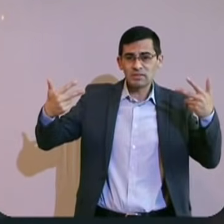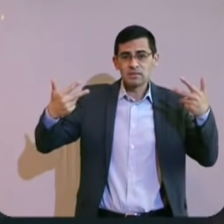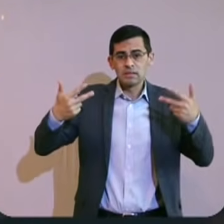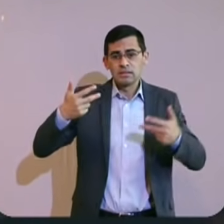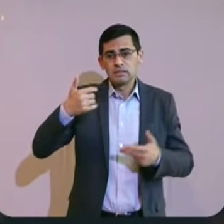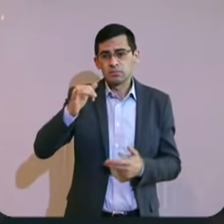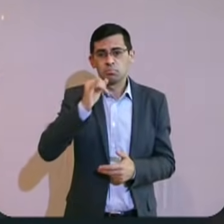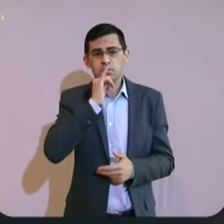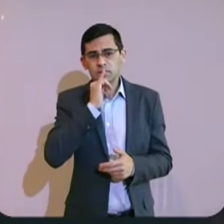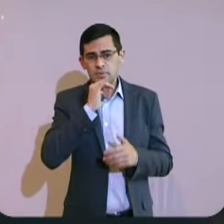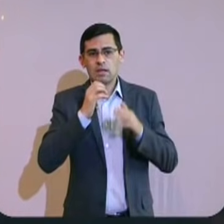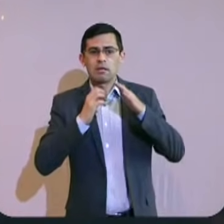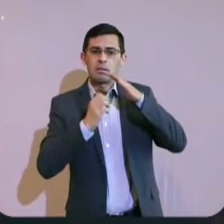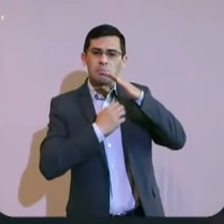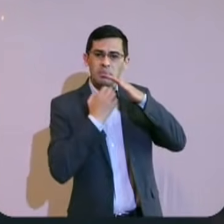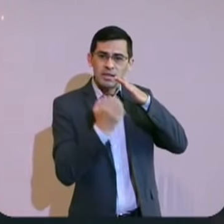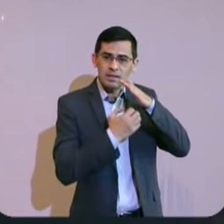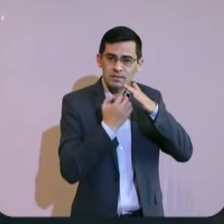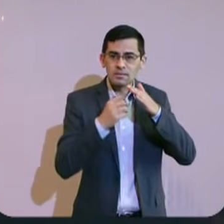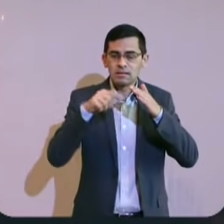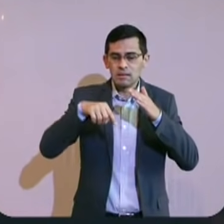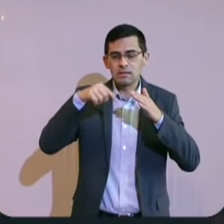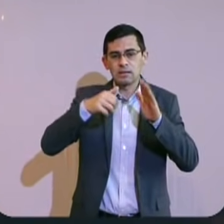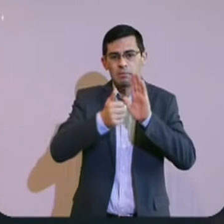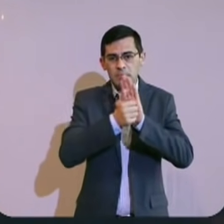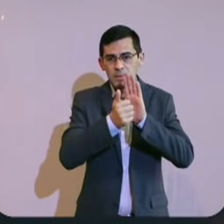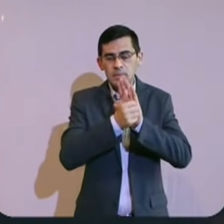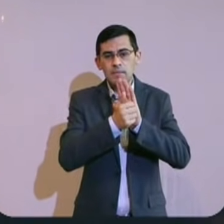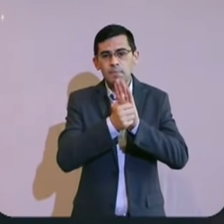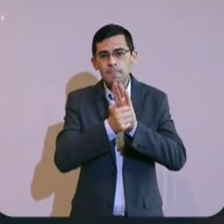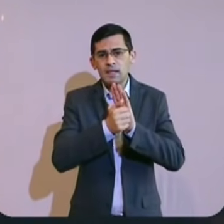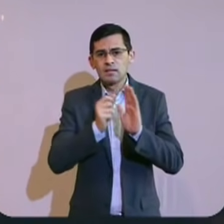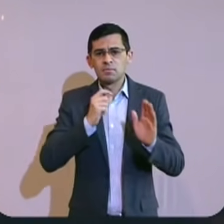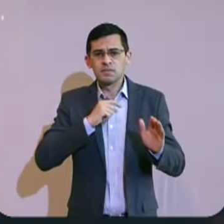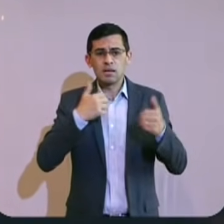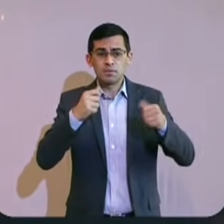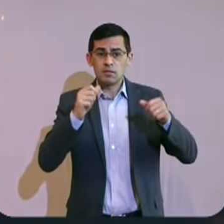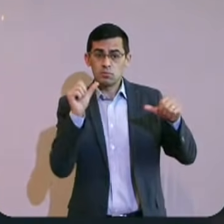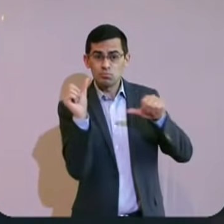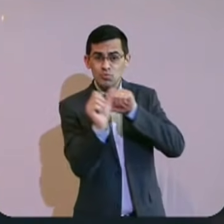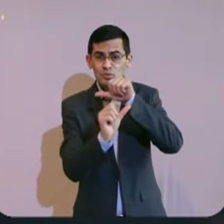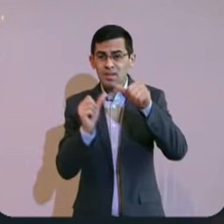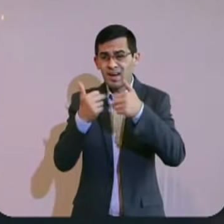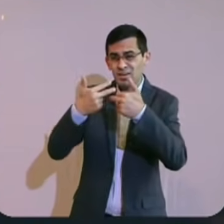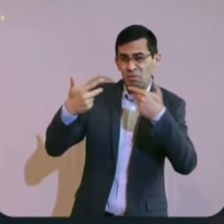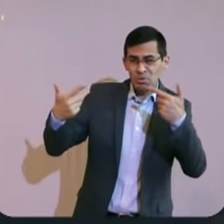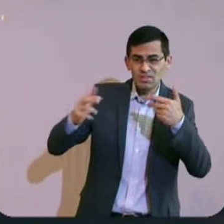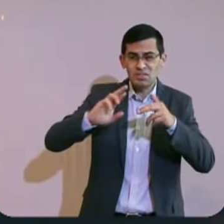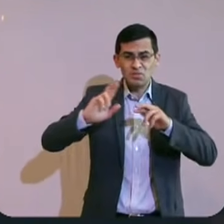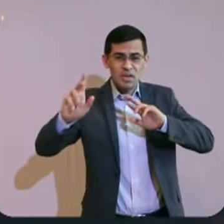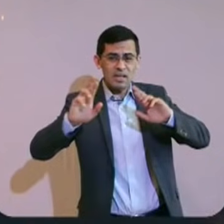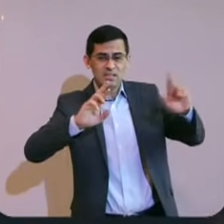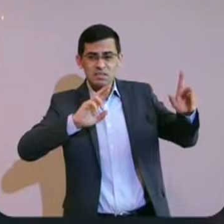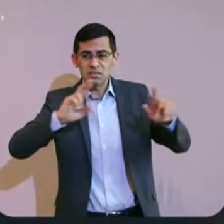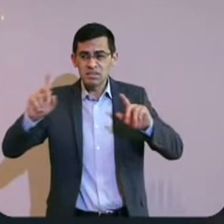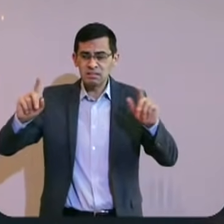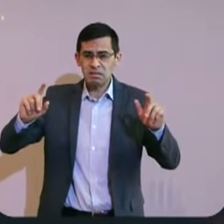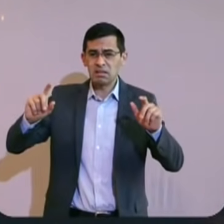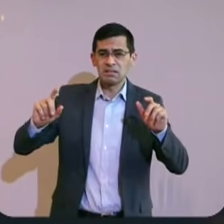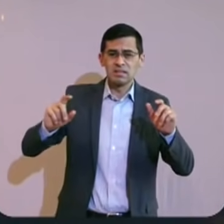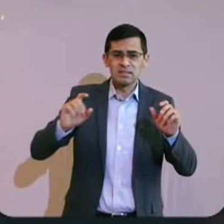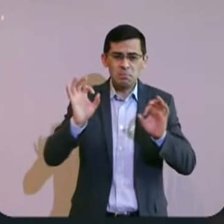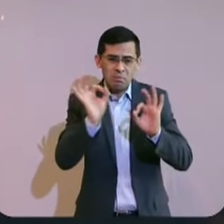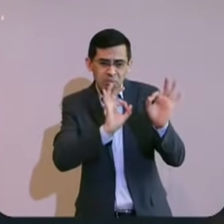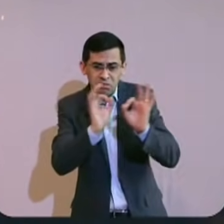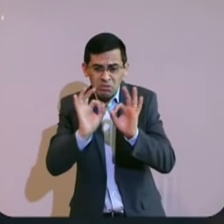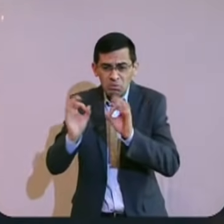um empreendedor, e tem vários empreendedores aqui na igreja, tiveram que fazer vários exercícios para reduzir, para mexer,